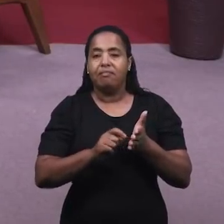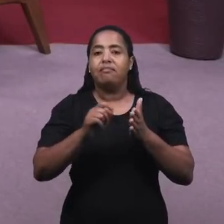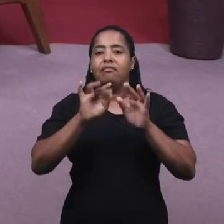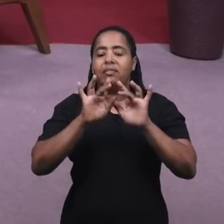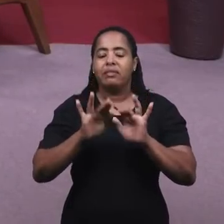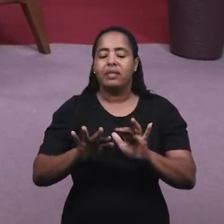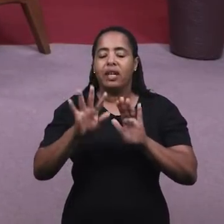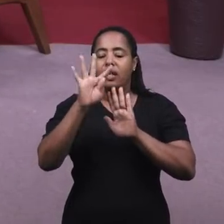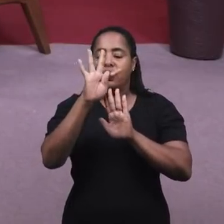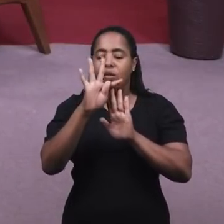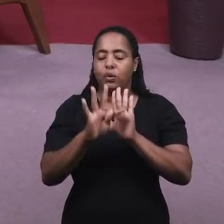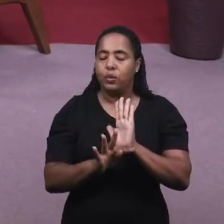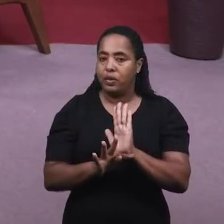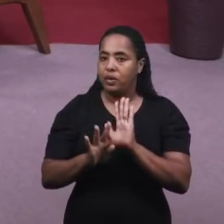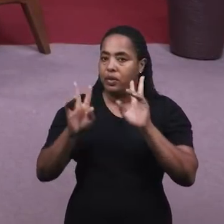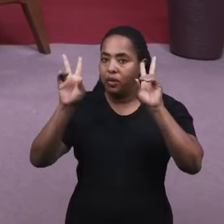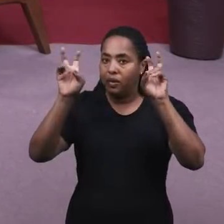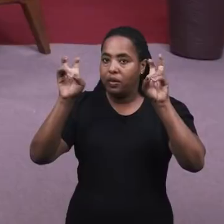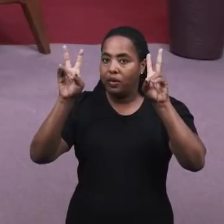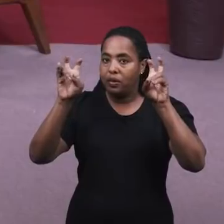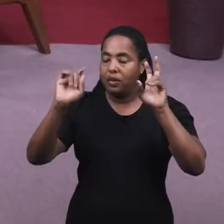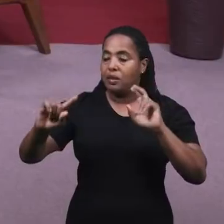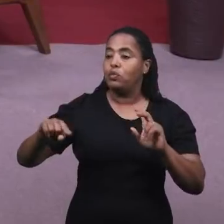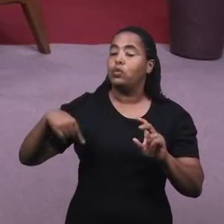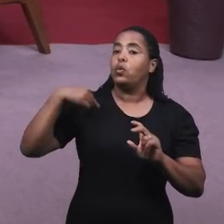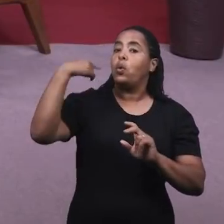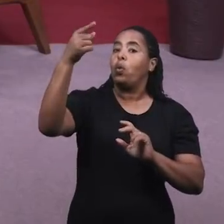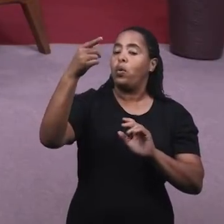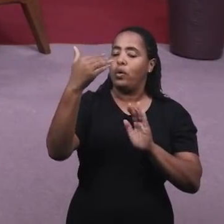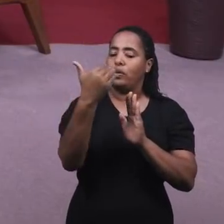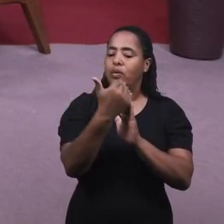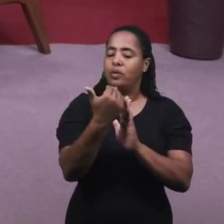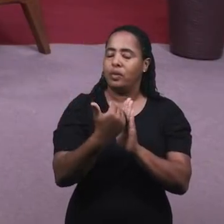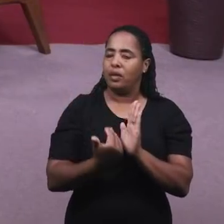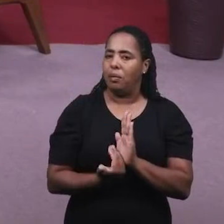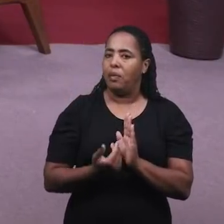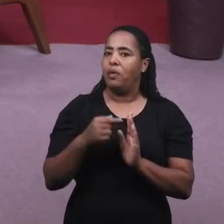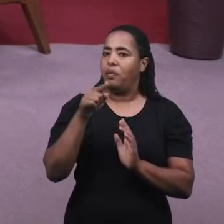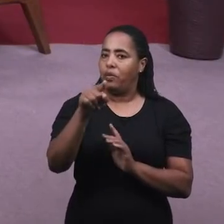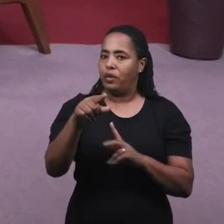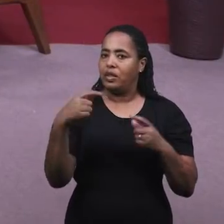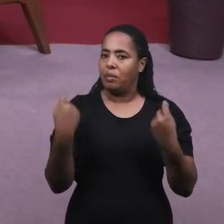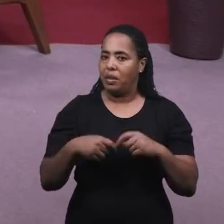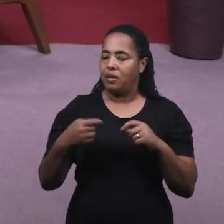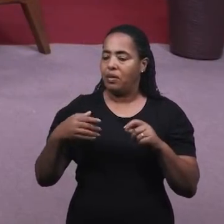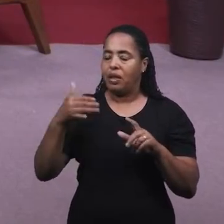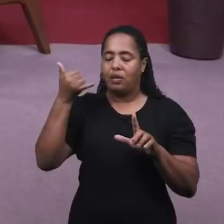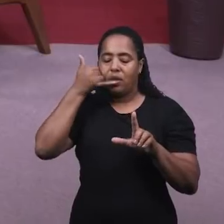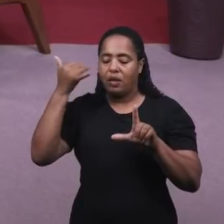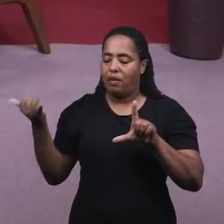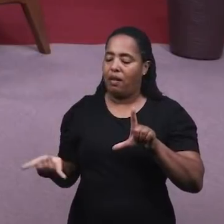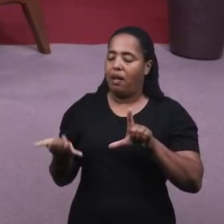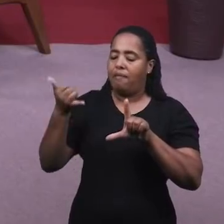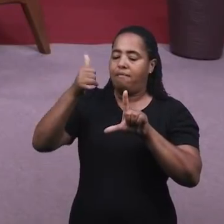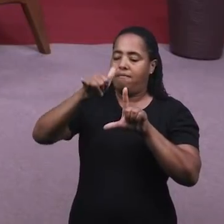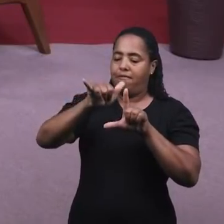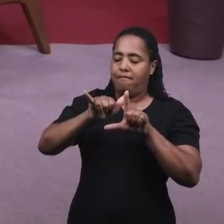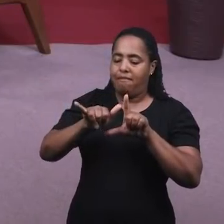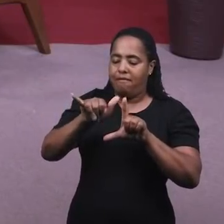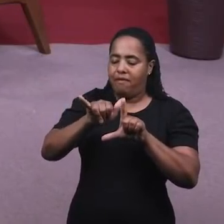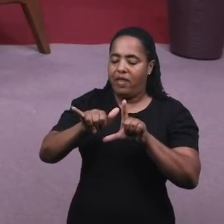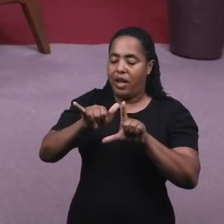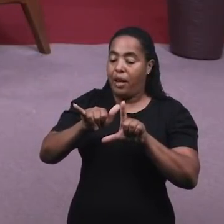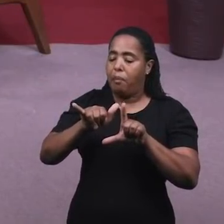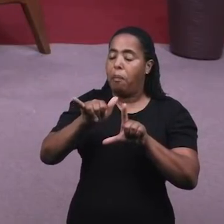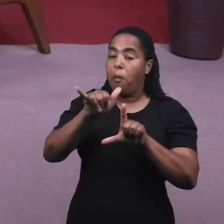vamos abordar no próximo programa, na próxima edição do programa. O que é que você tem que fazer? Você vai apontar a câmera do seu celular para ele e,